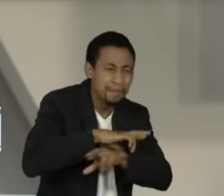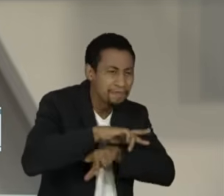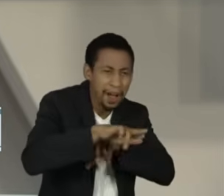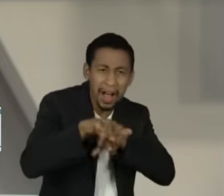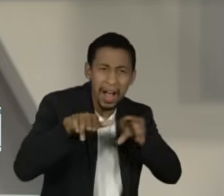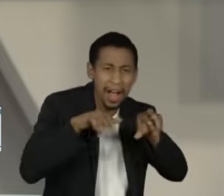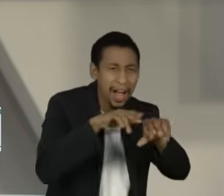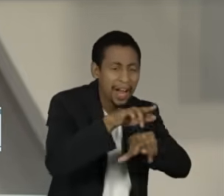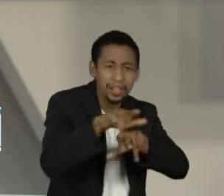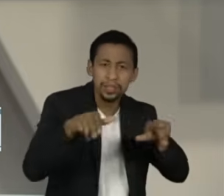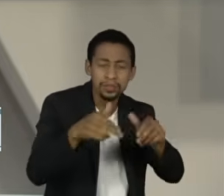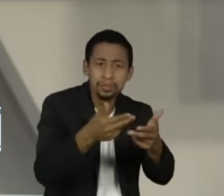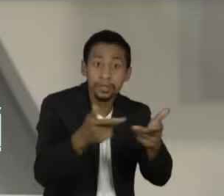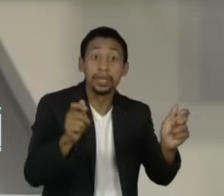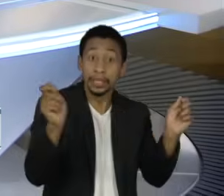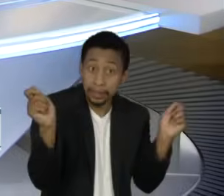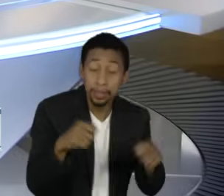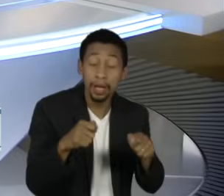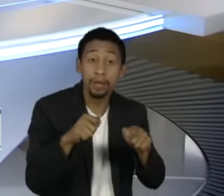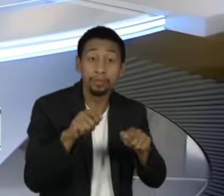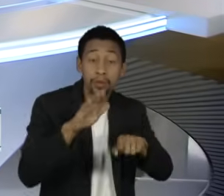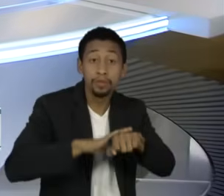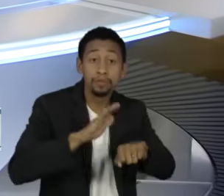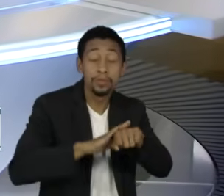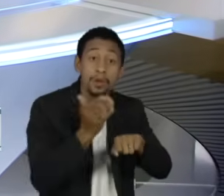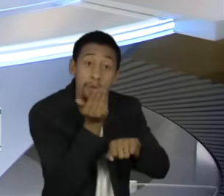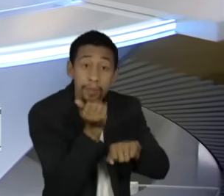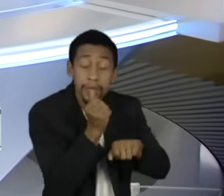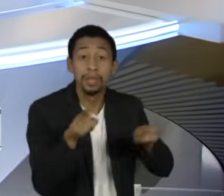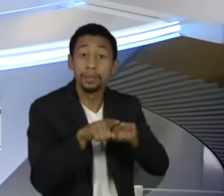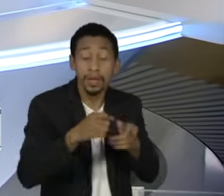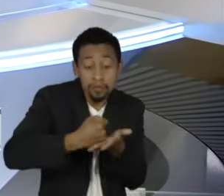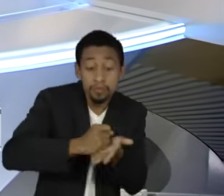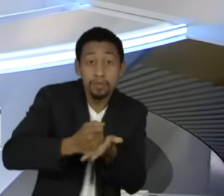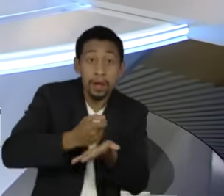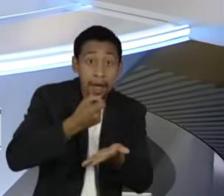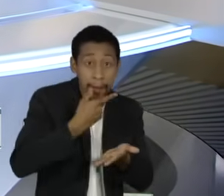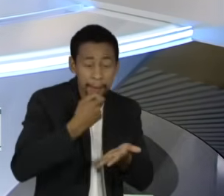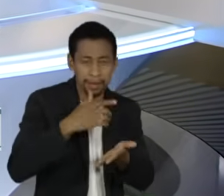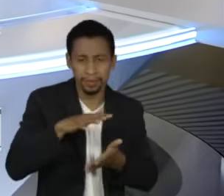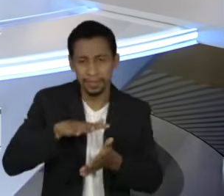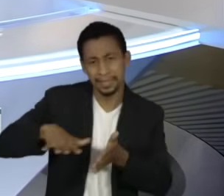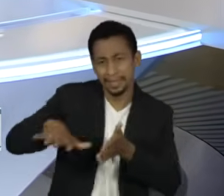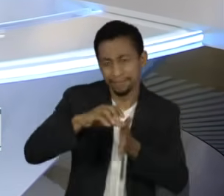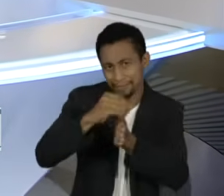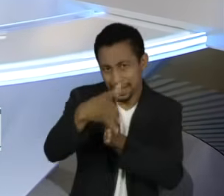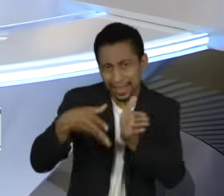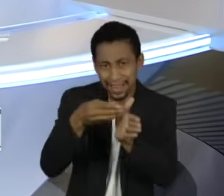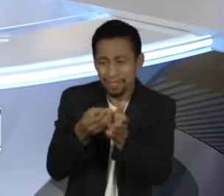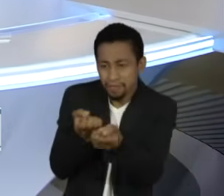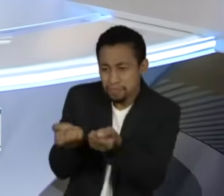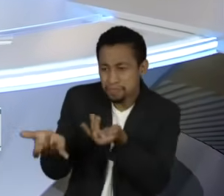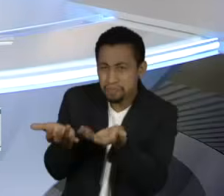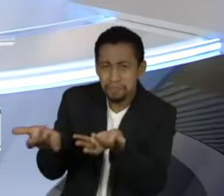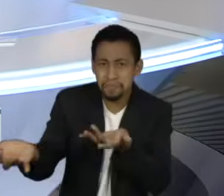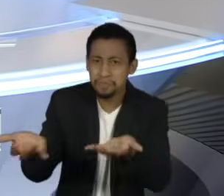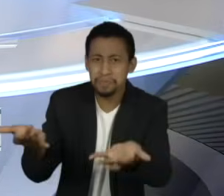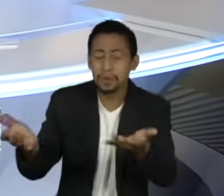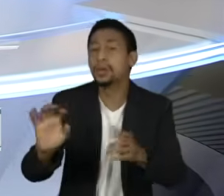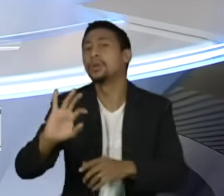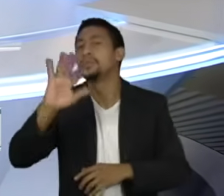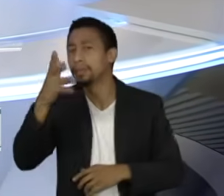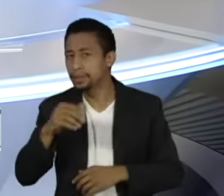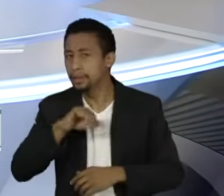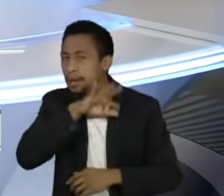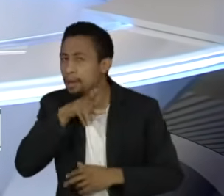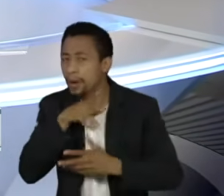na alimentação e para fazer remédios. Com as queimadas na região, muitas dessas espécies desconhecidas desaparecem. E